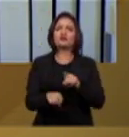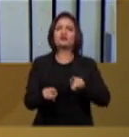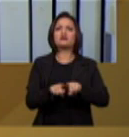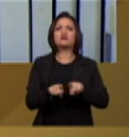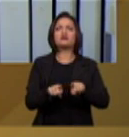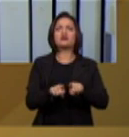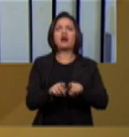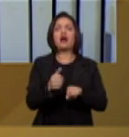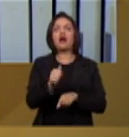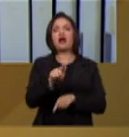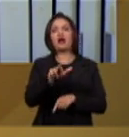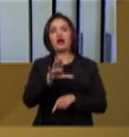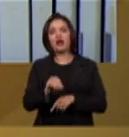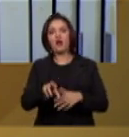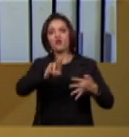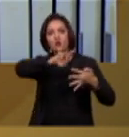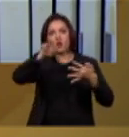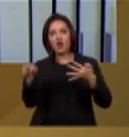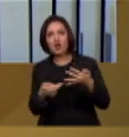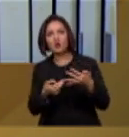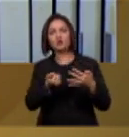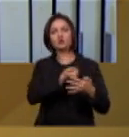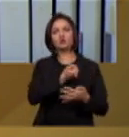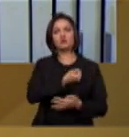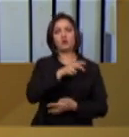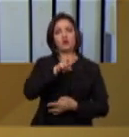agravo regimental, no recurso extraordinário